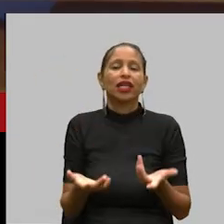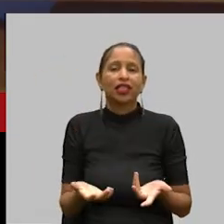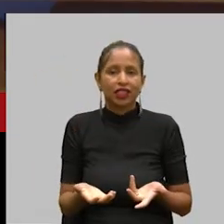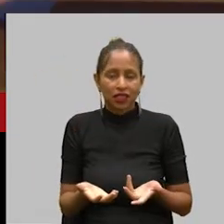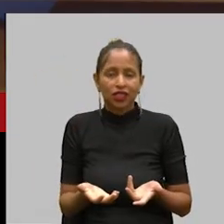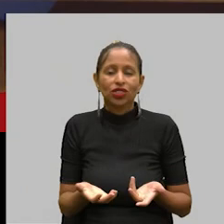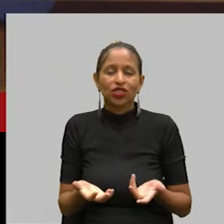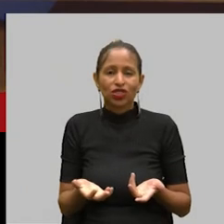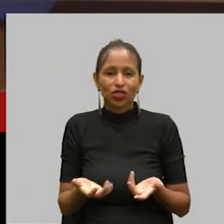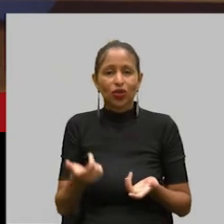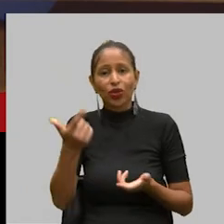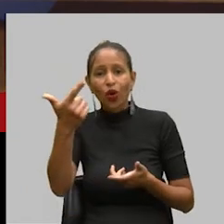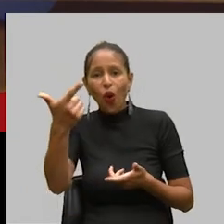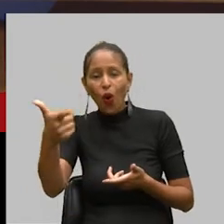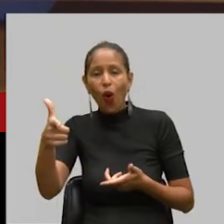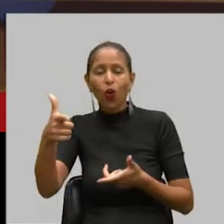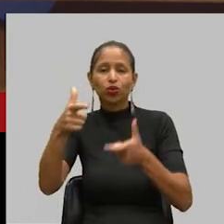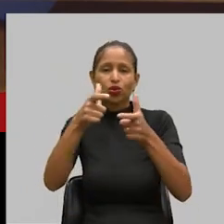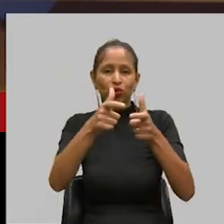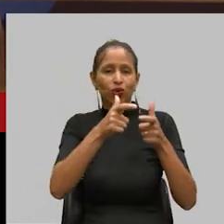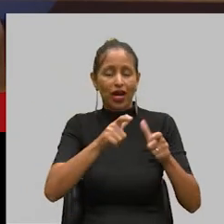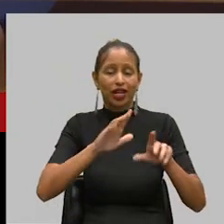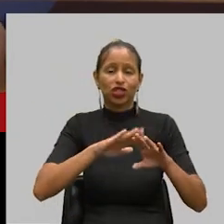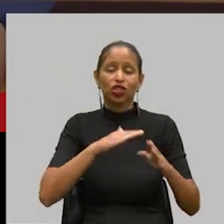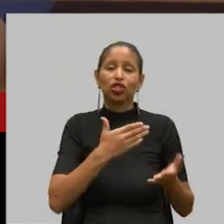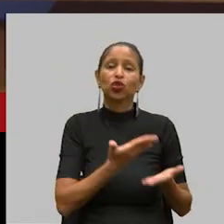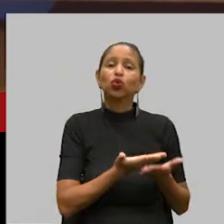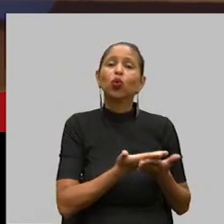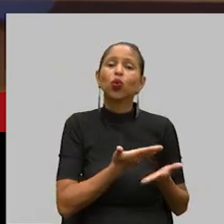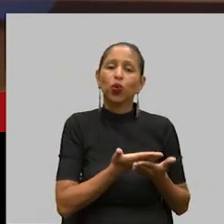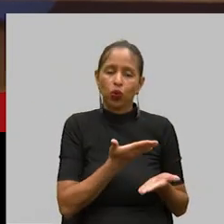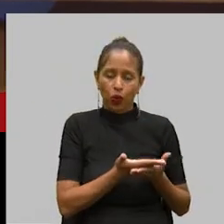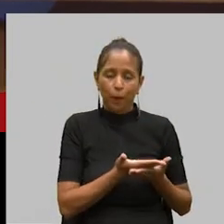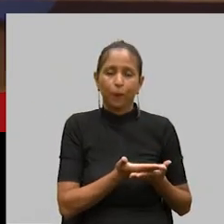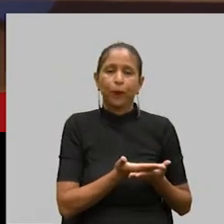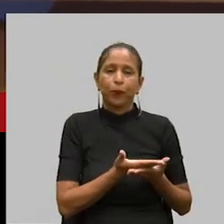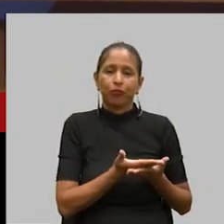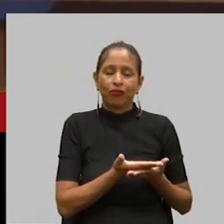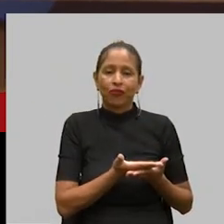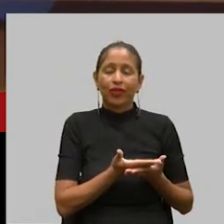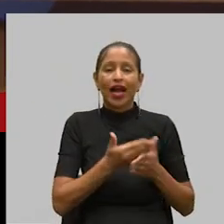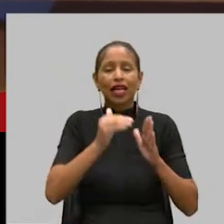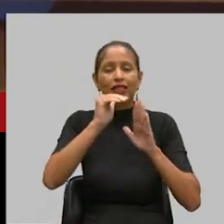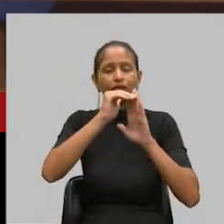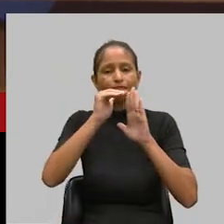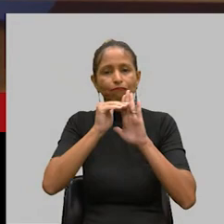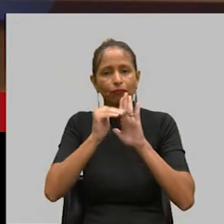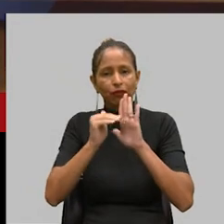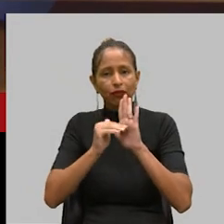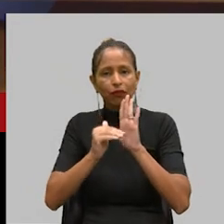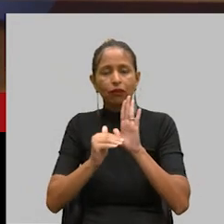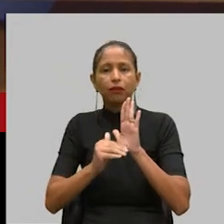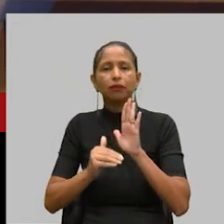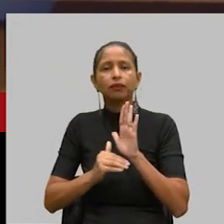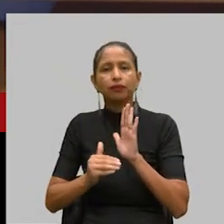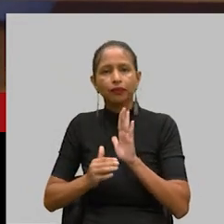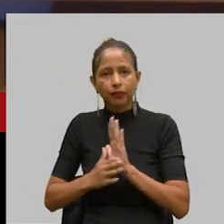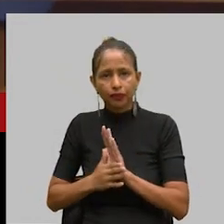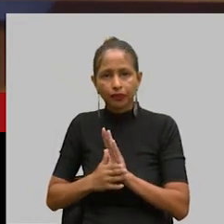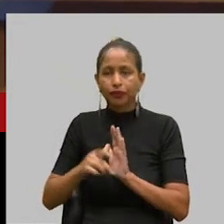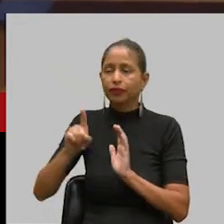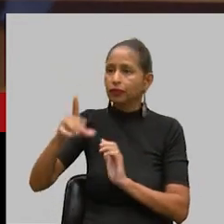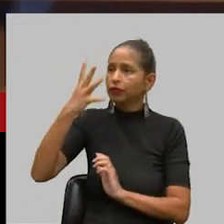né outros espaços de estudo então esse programa da tá ali uma